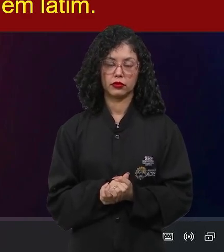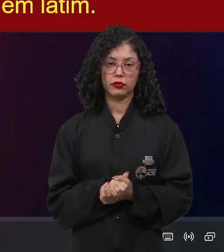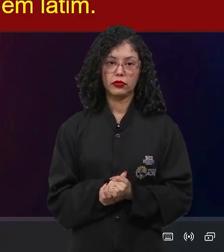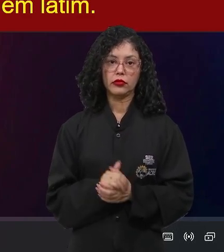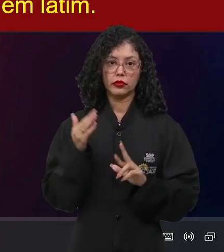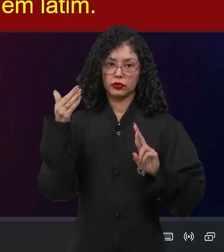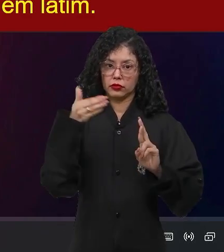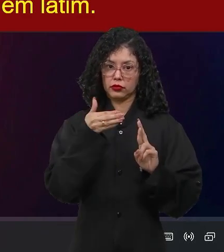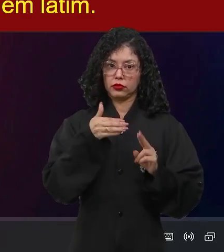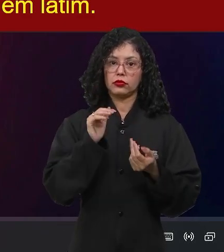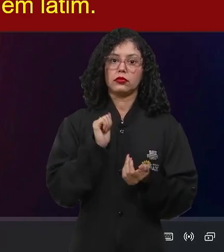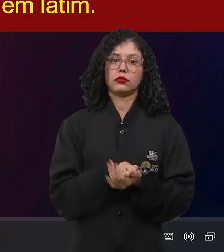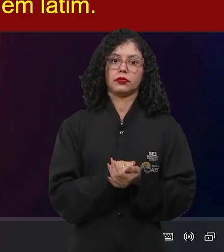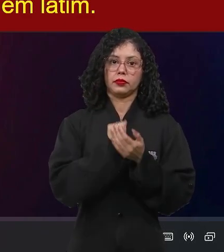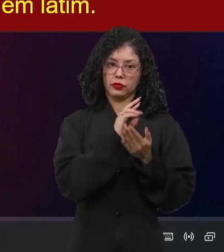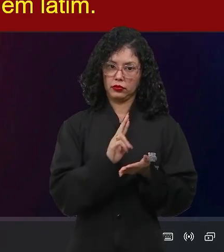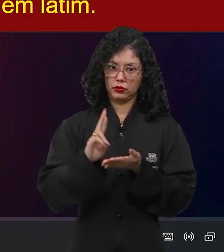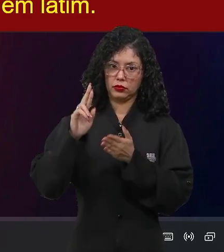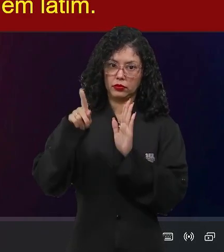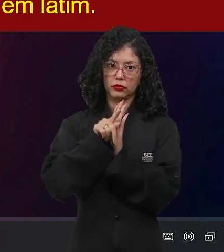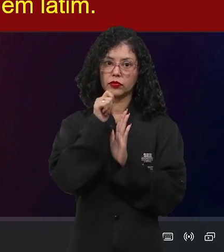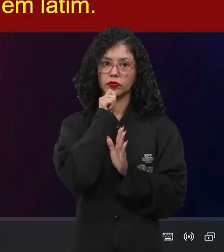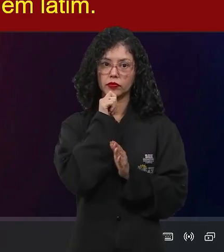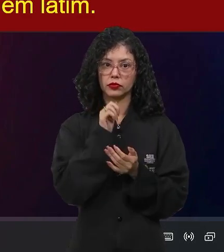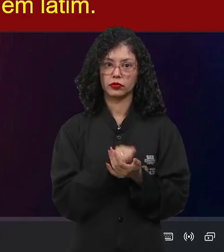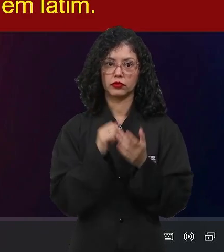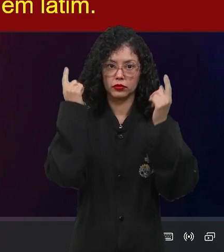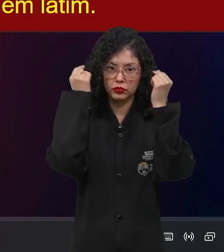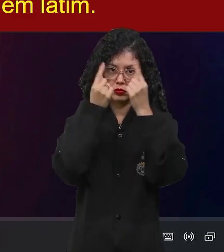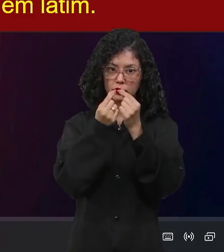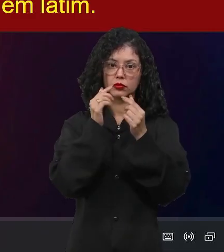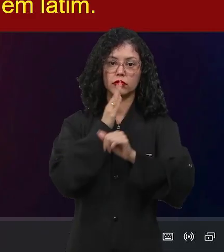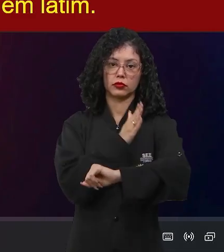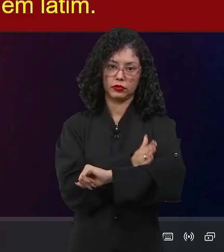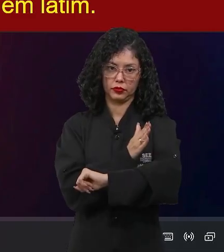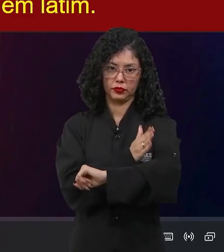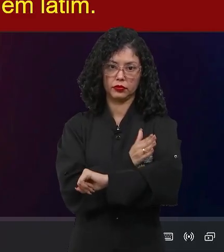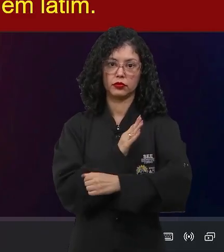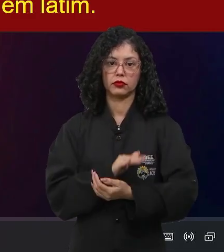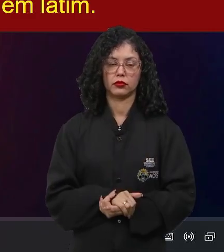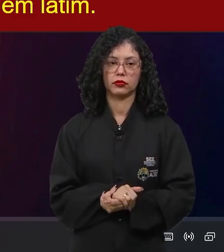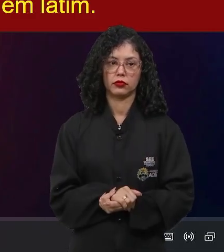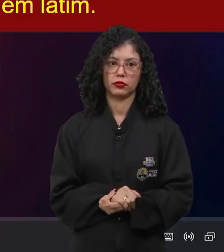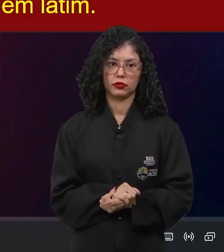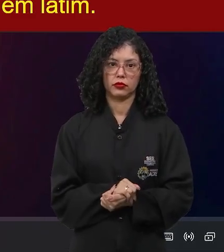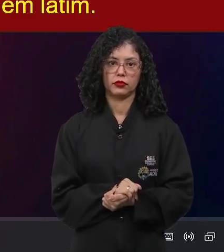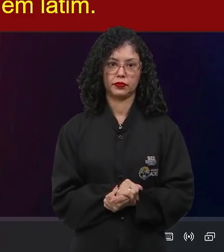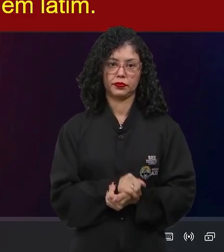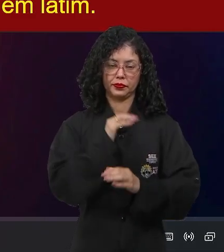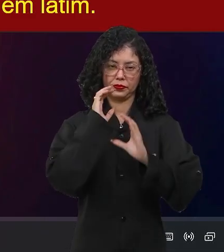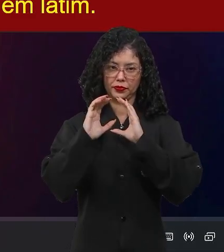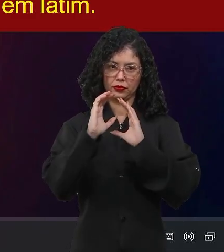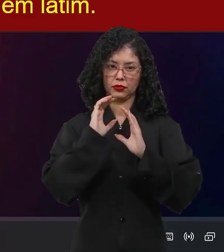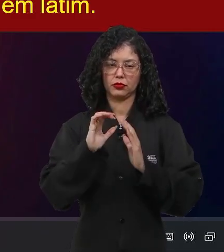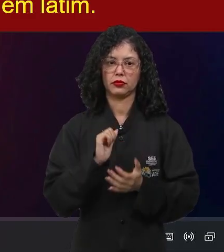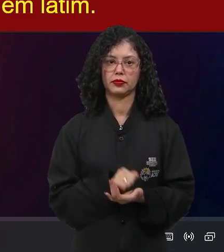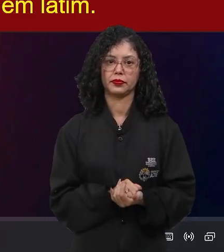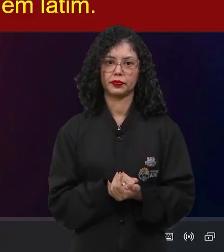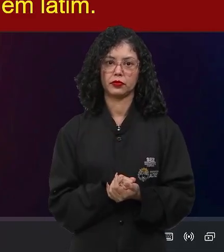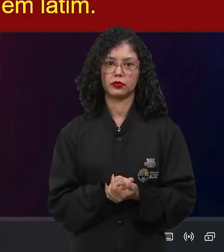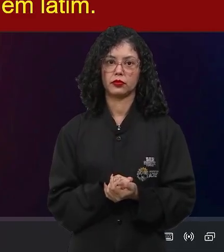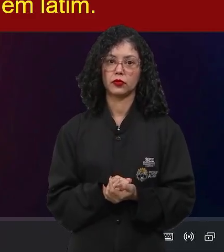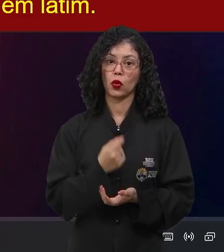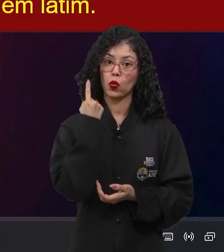a referência, se remete ao canto gregoriano, que é lá da Idade Média. Esse tipo de canto é uma